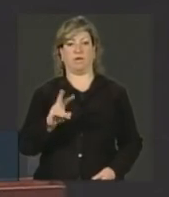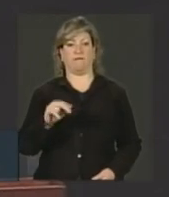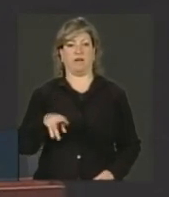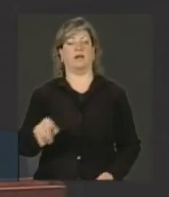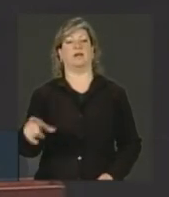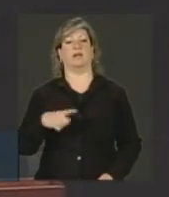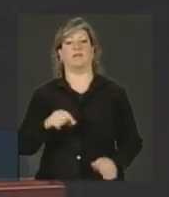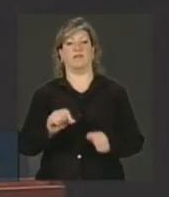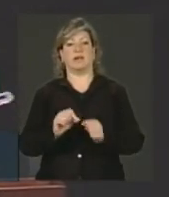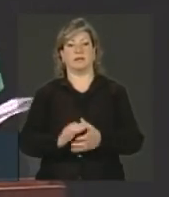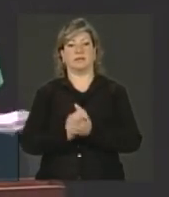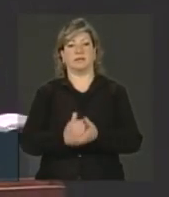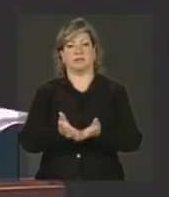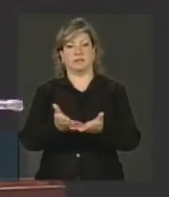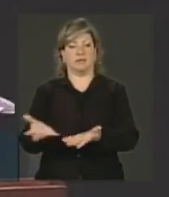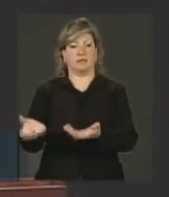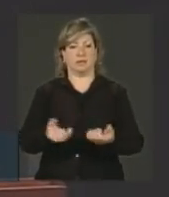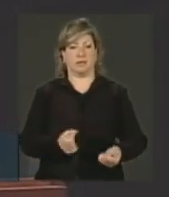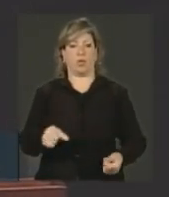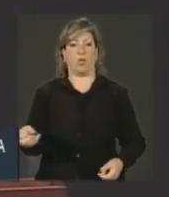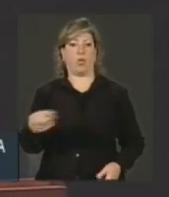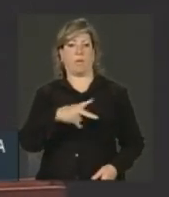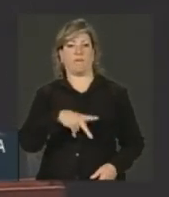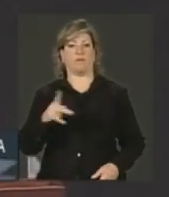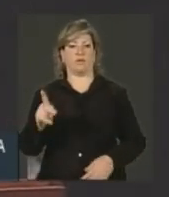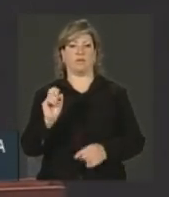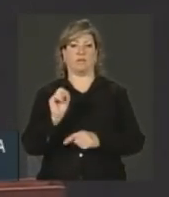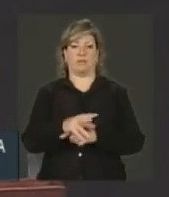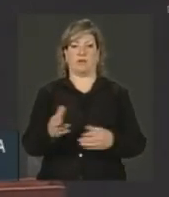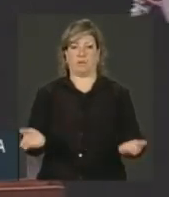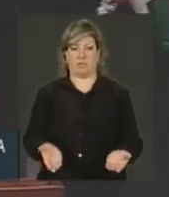ao novo professor titular, Sem Prossado.